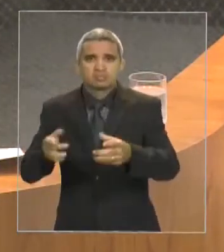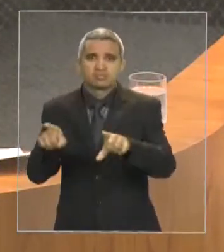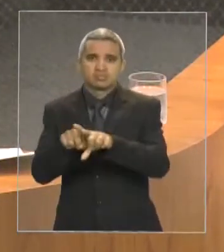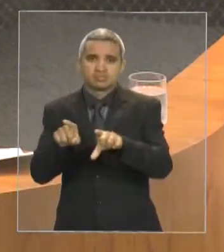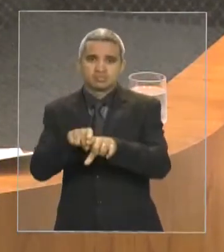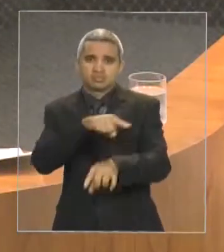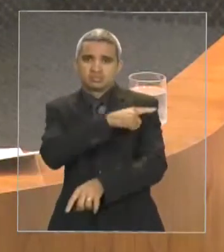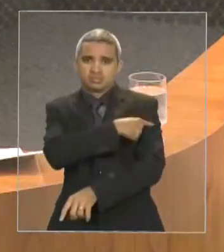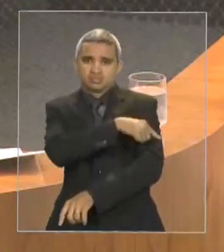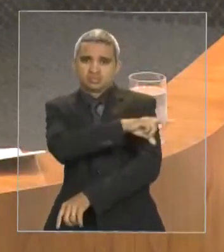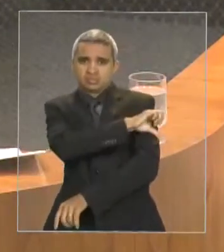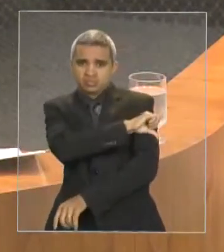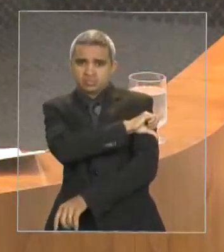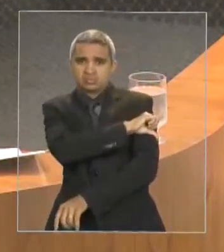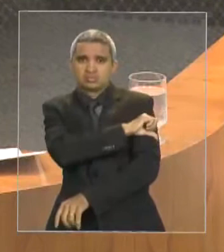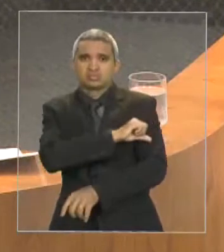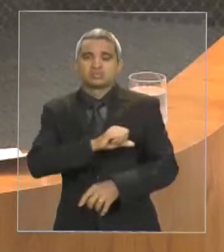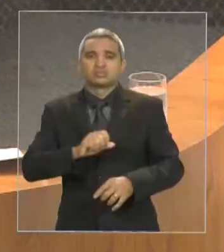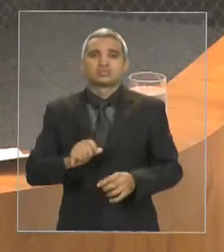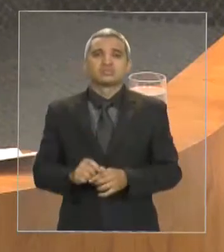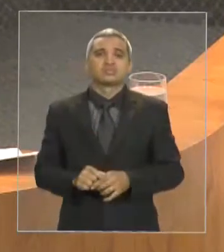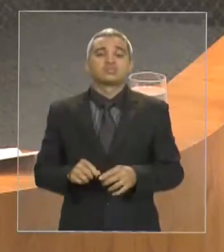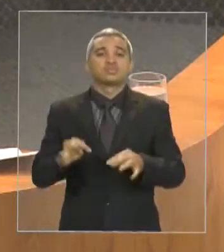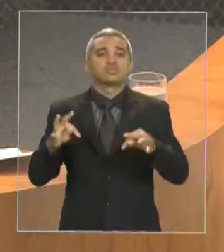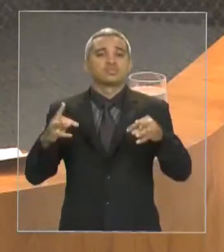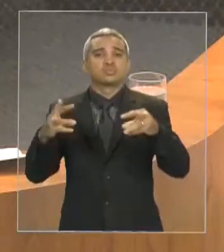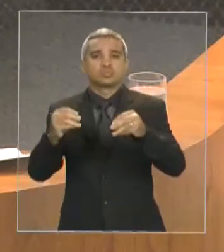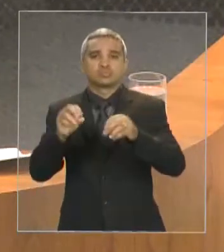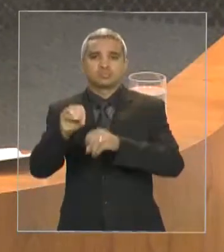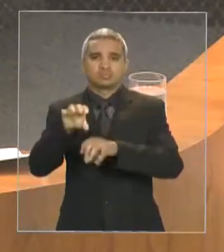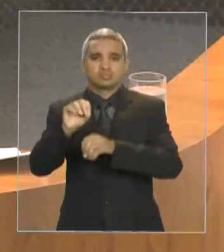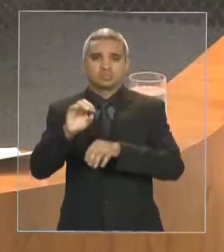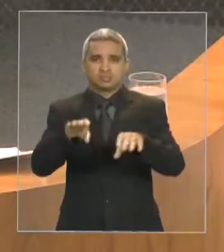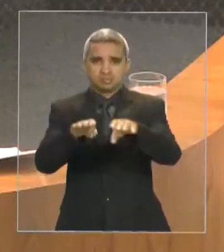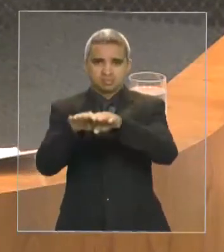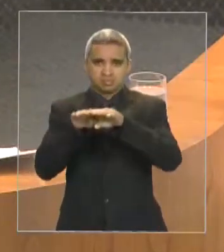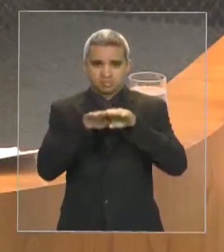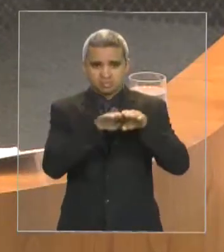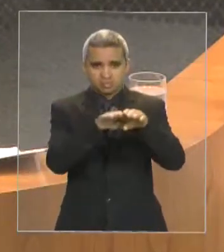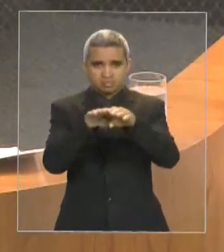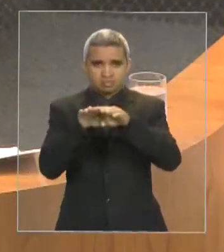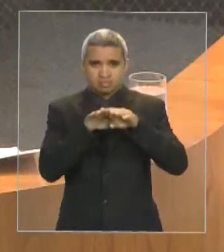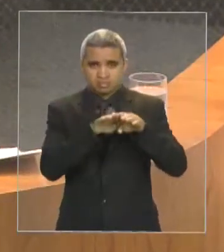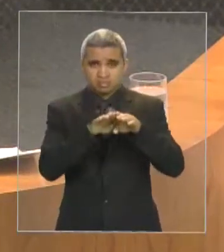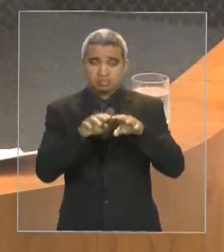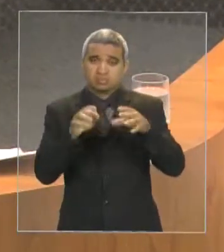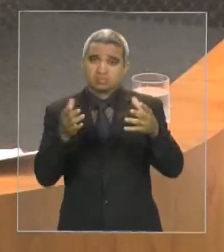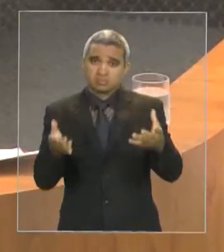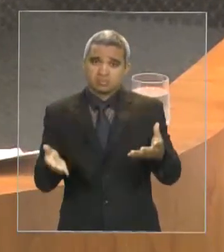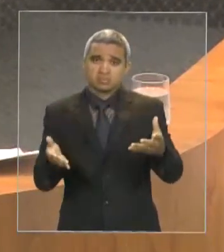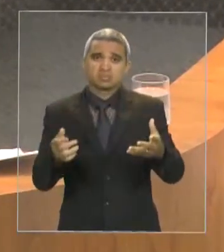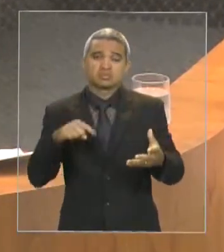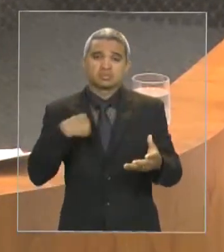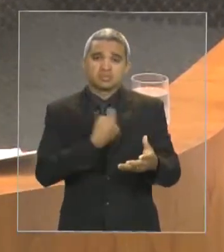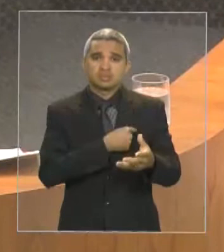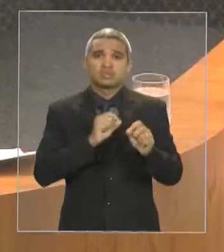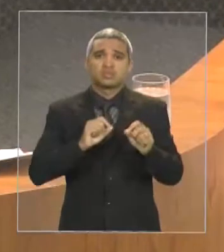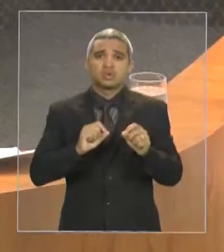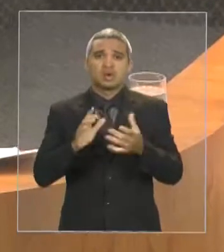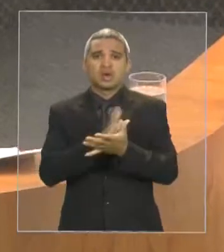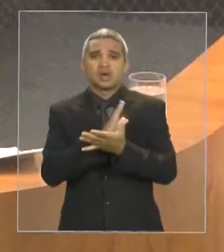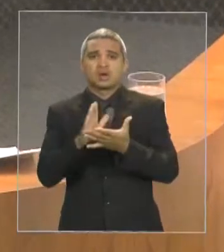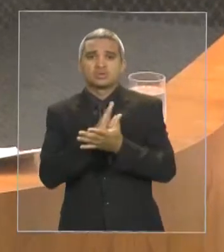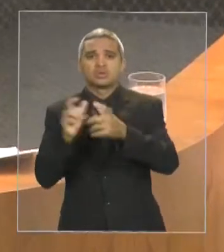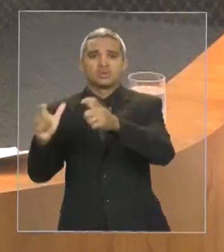garantir que toda a educação siga um padrão de qualidade. Por isso, se justifica a entrega de estruturas adequadas em lugares de